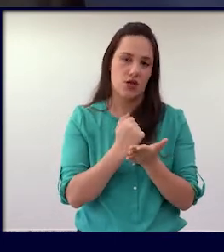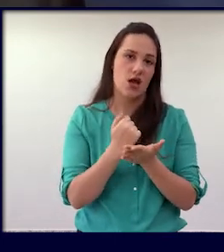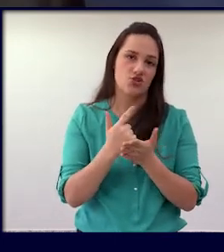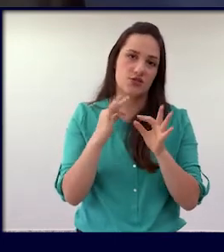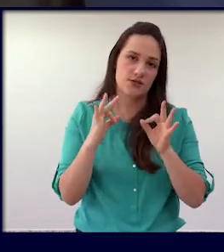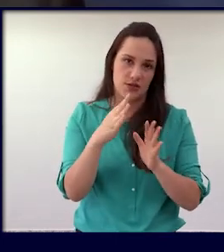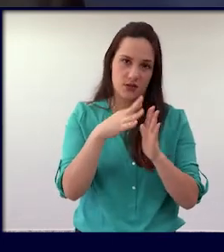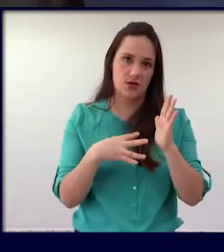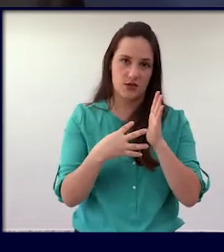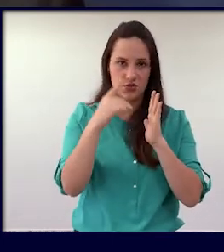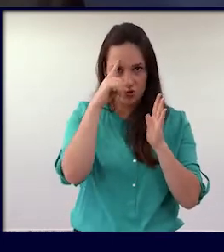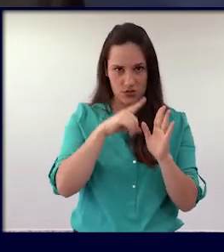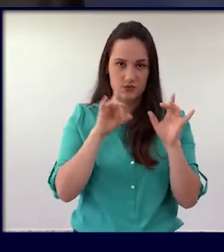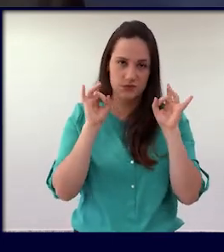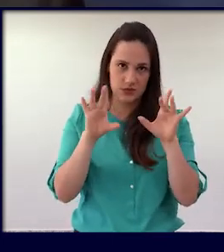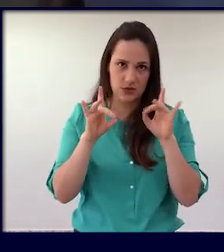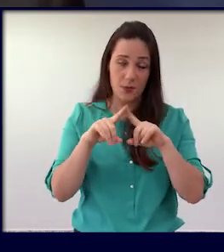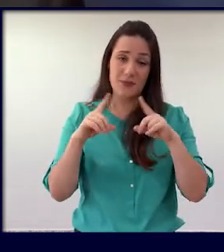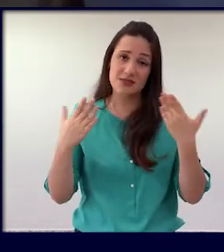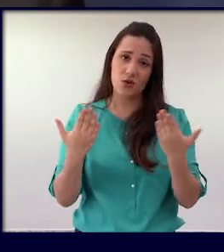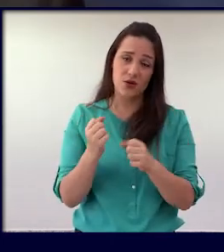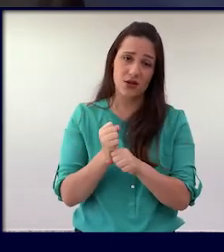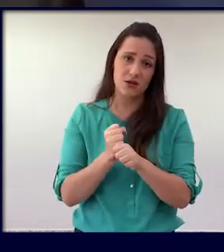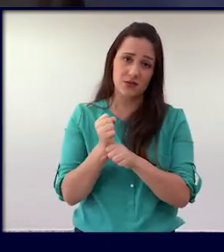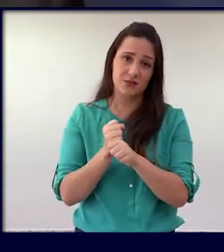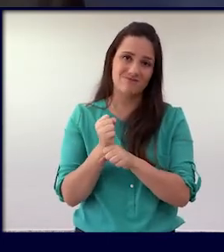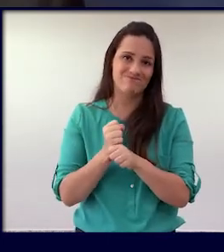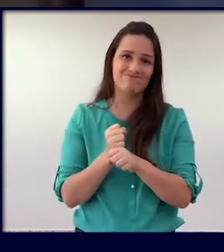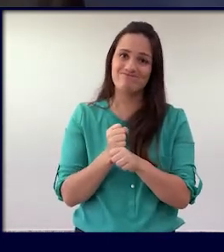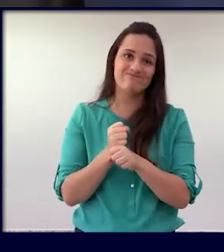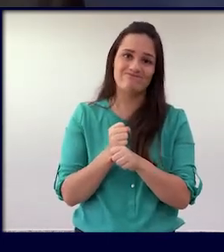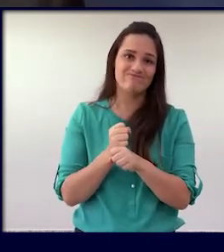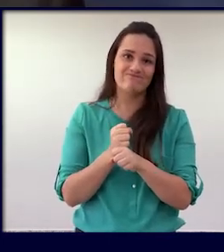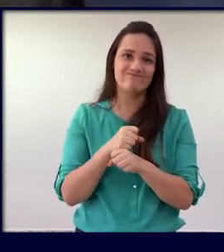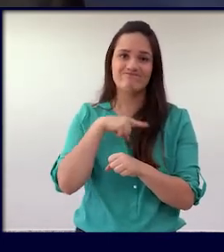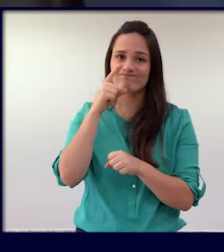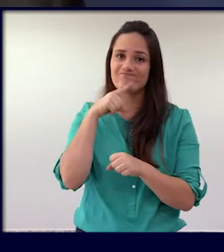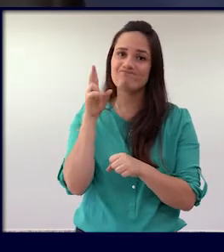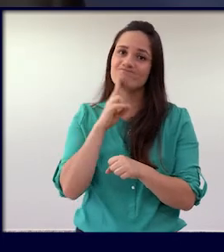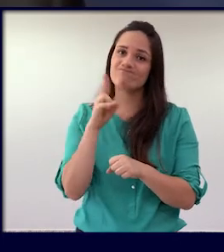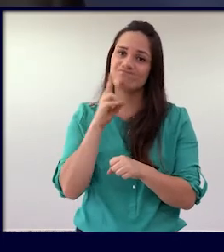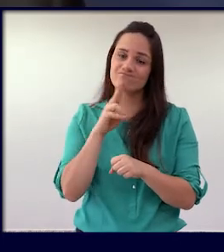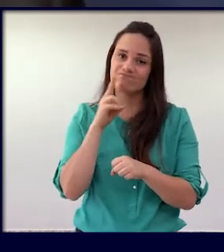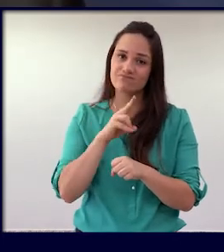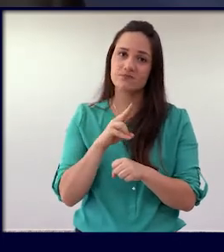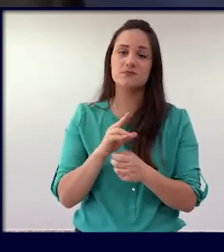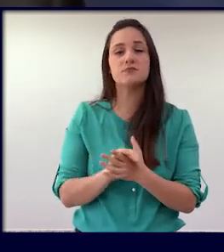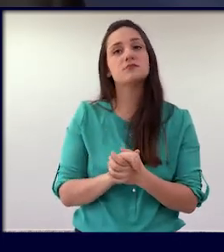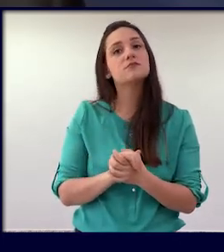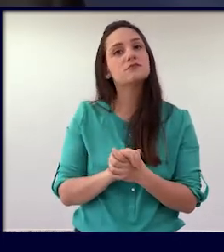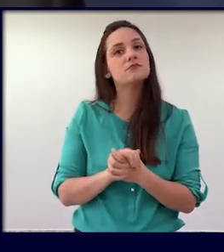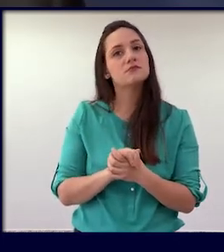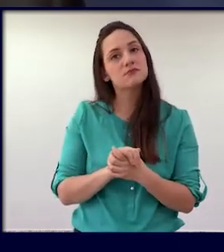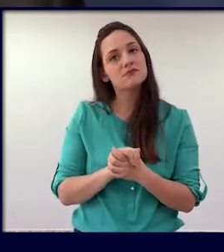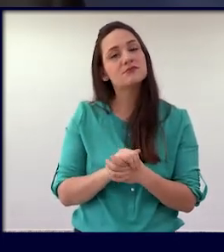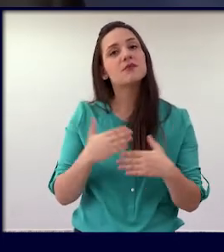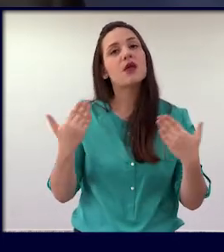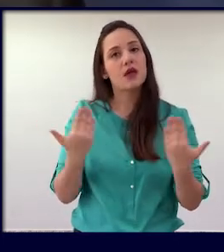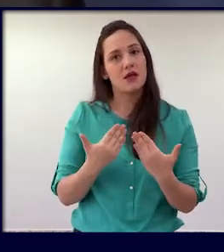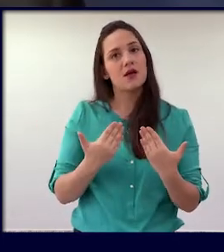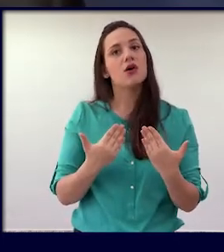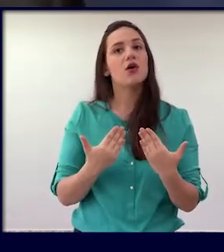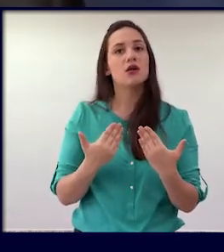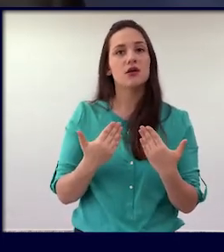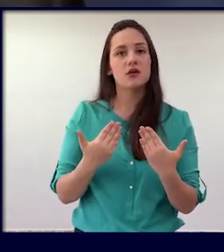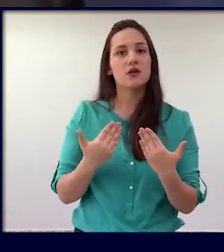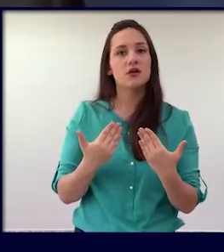regra, a gente tem o calendário eleitoral. Esse ano, em razão dessa pandemia, a normalidade, ela foi